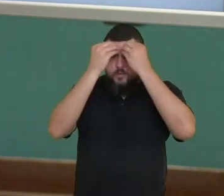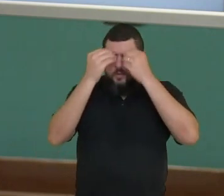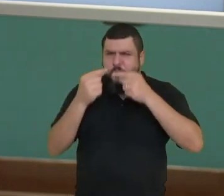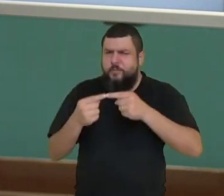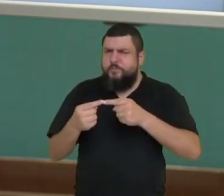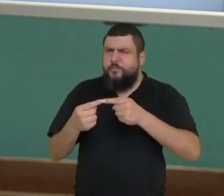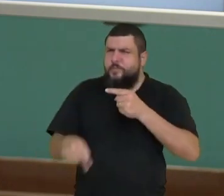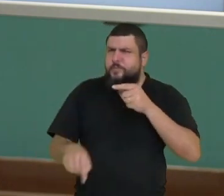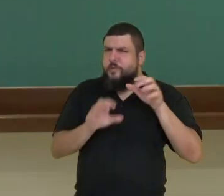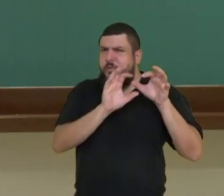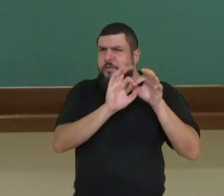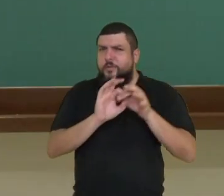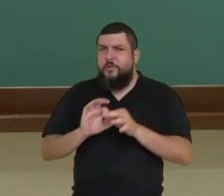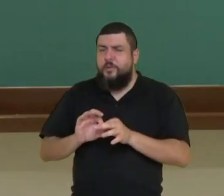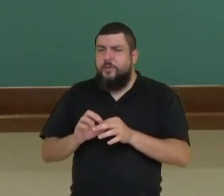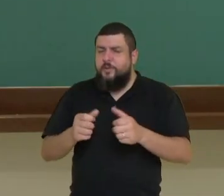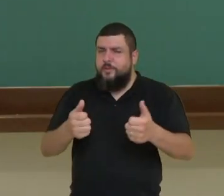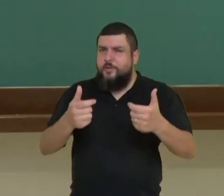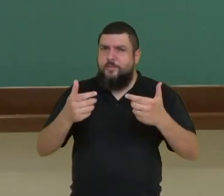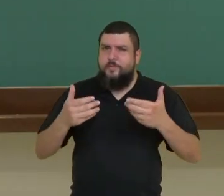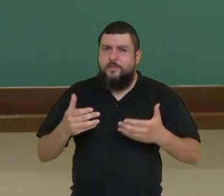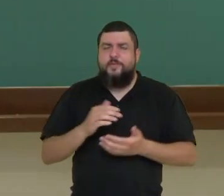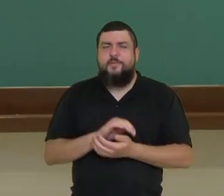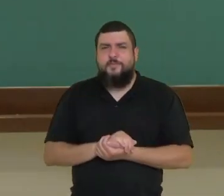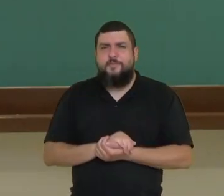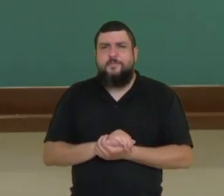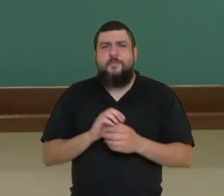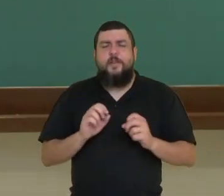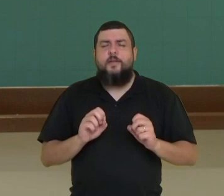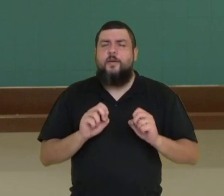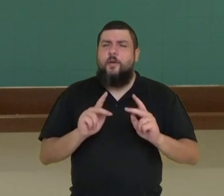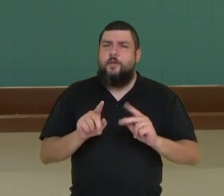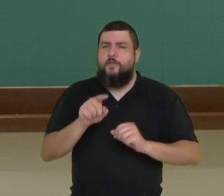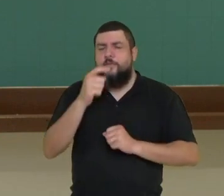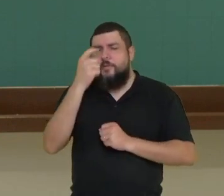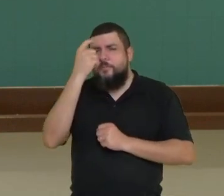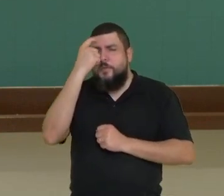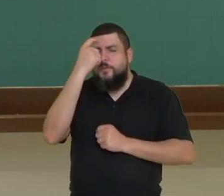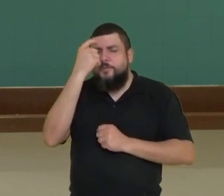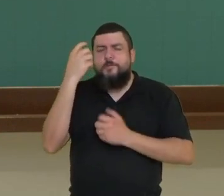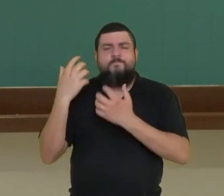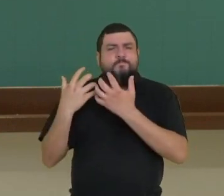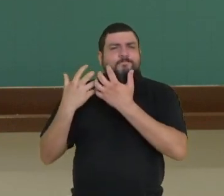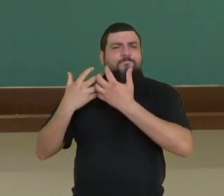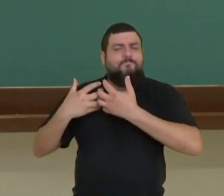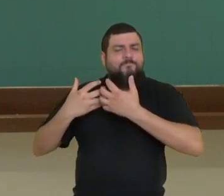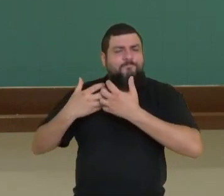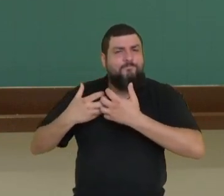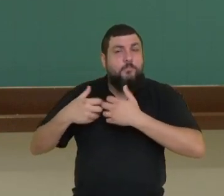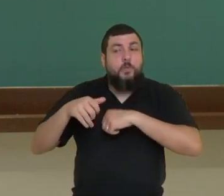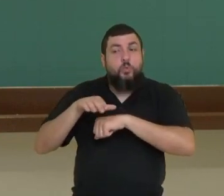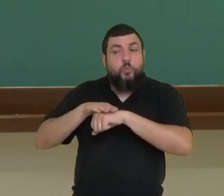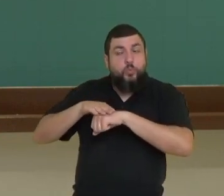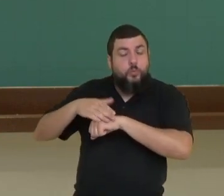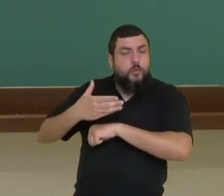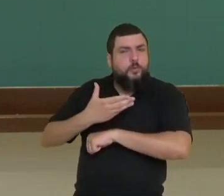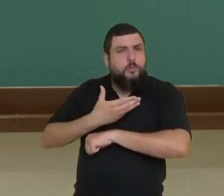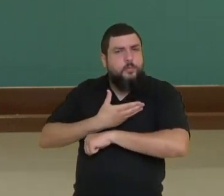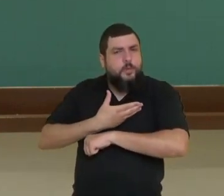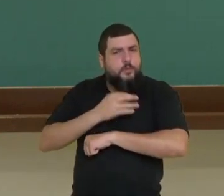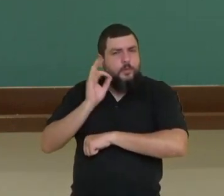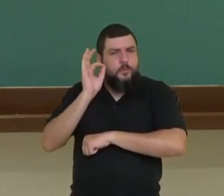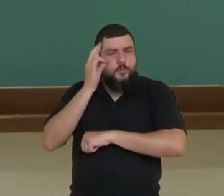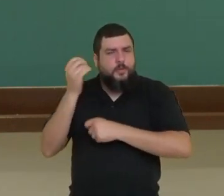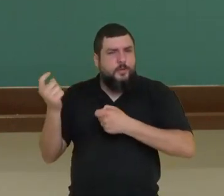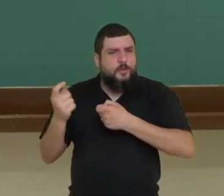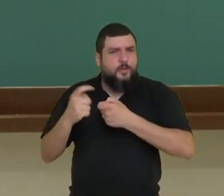contexto? Explique. Claro que você vai pensar, vai refletir, conversa até com um amigo e eu